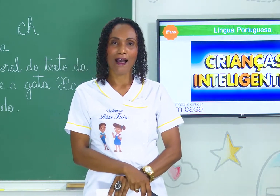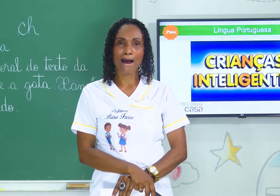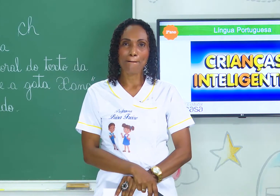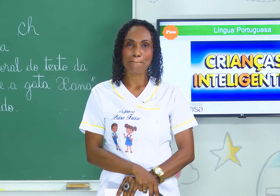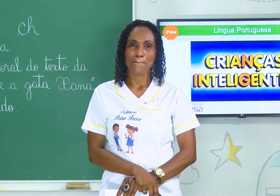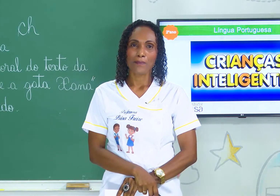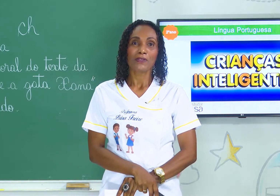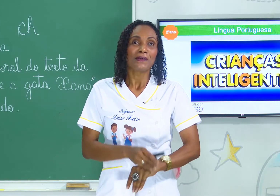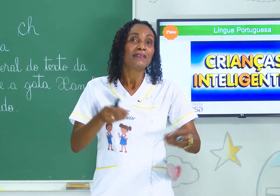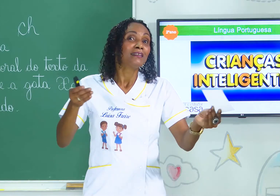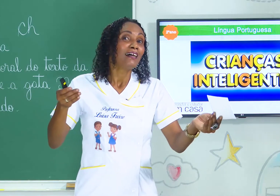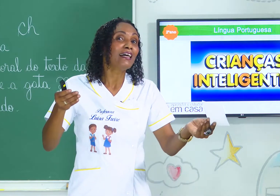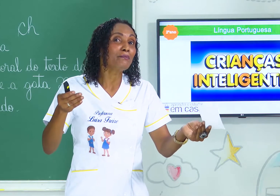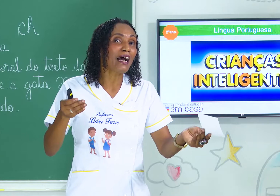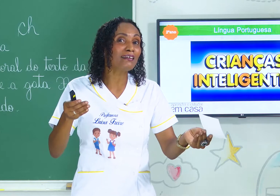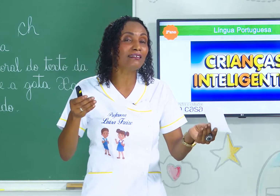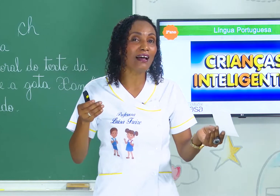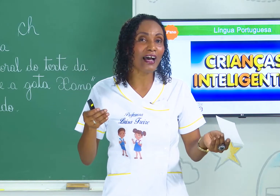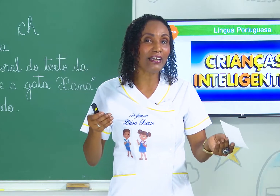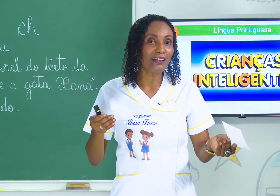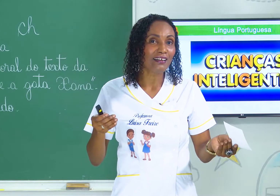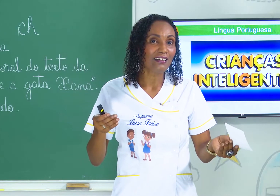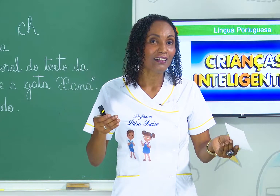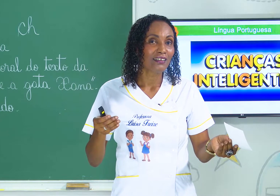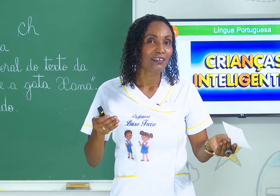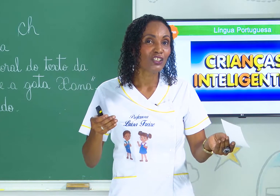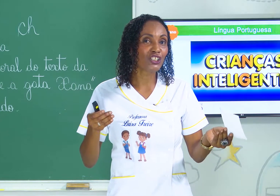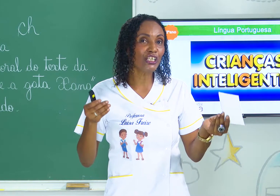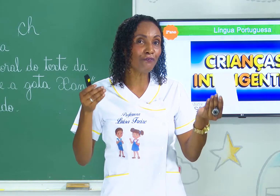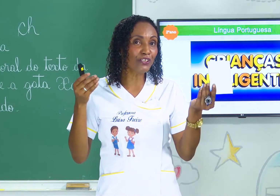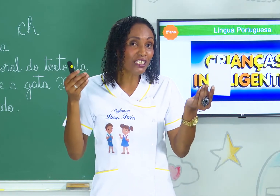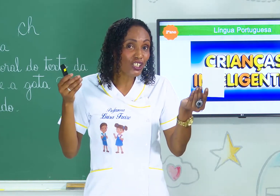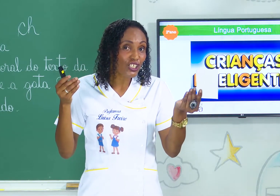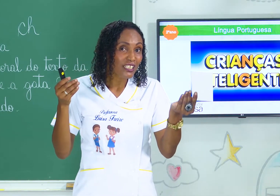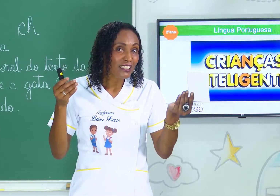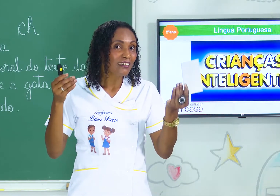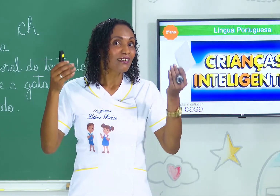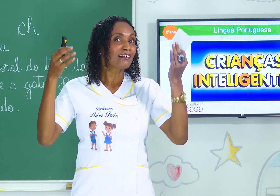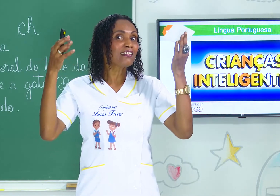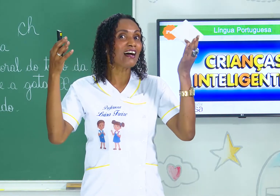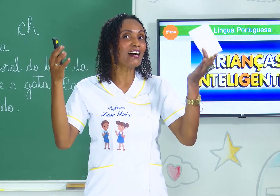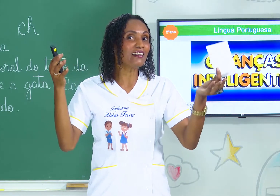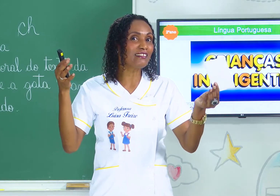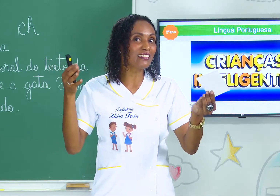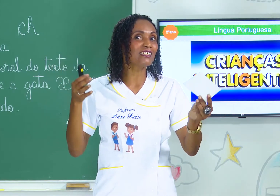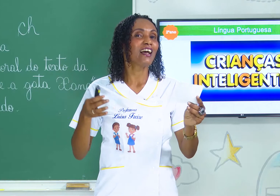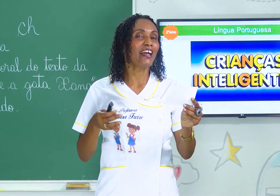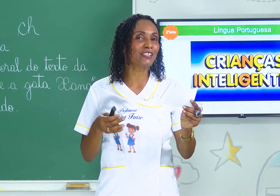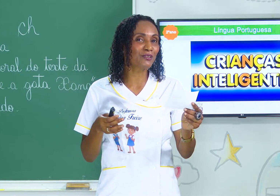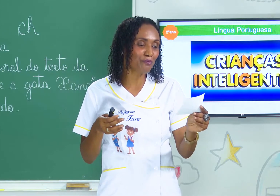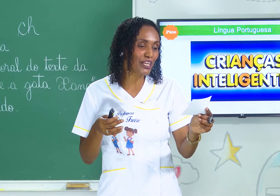a animal que tem chifres grandes